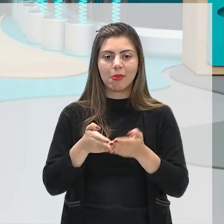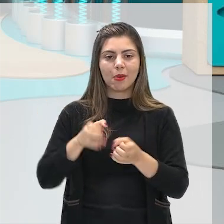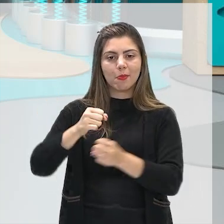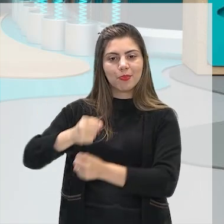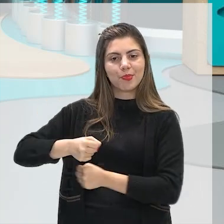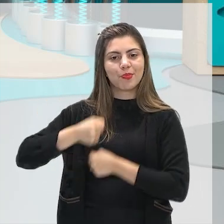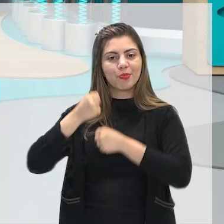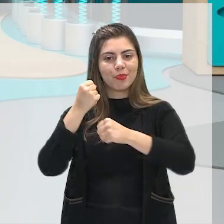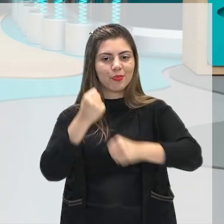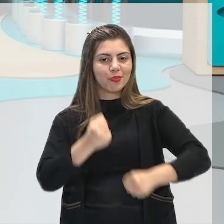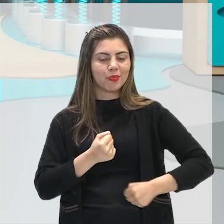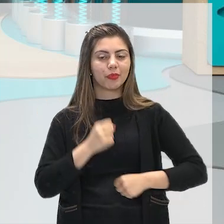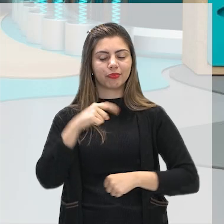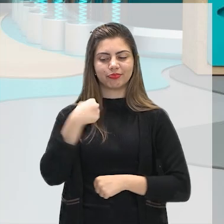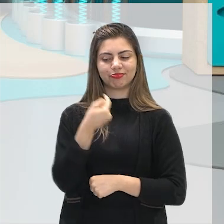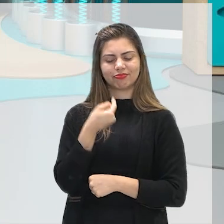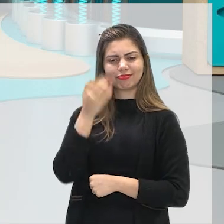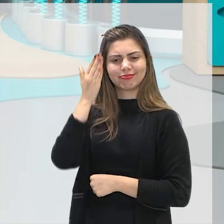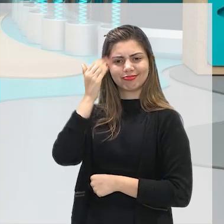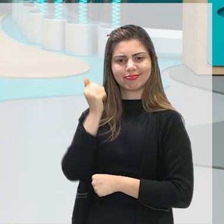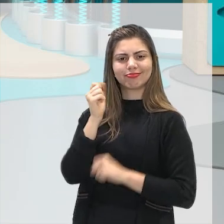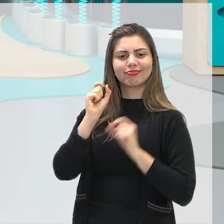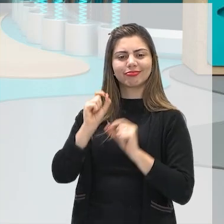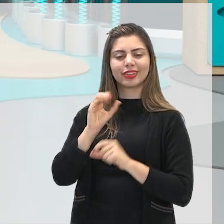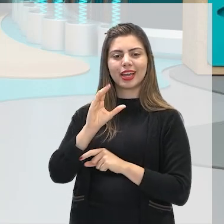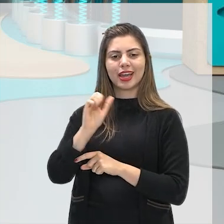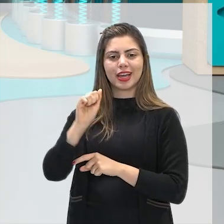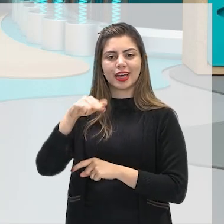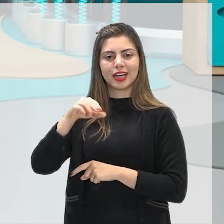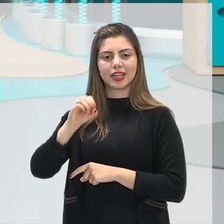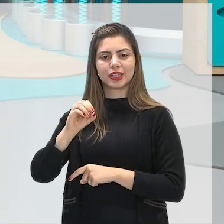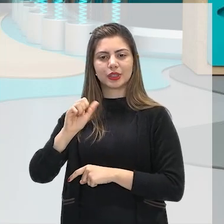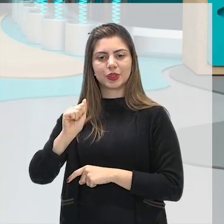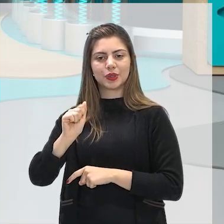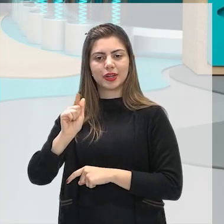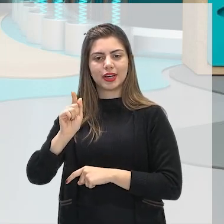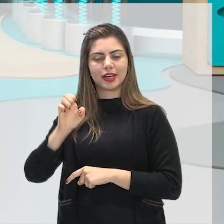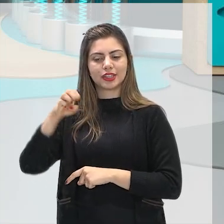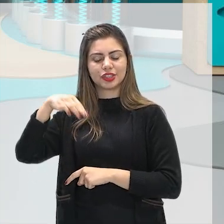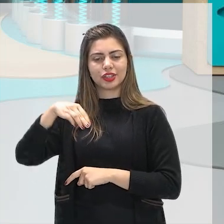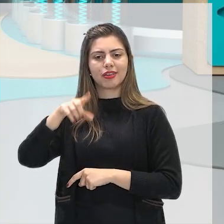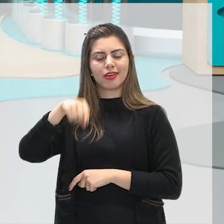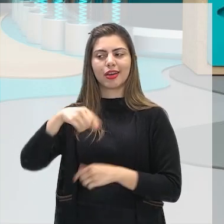canoagem. A gente sabe, né, que a canoagem ela é tanto uma atividade de